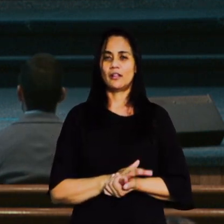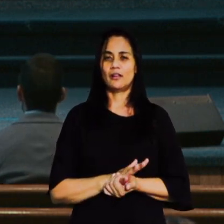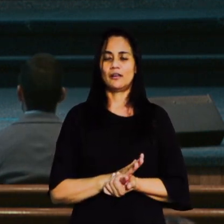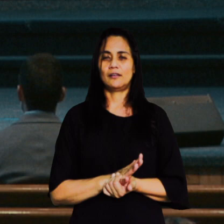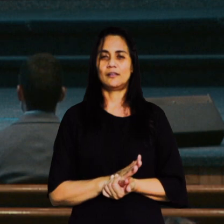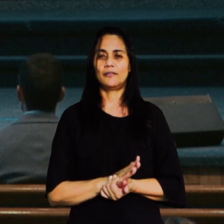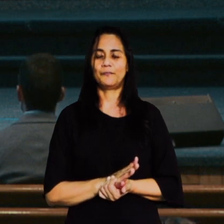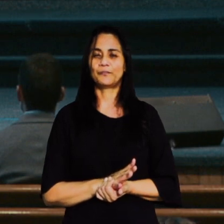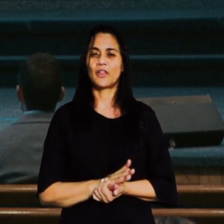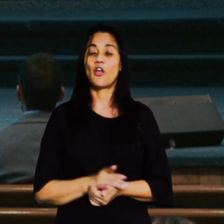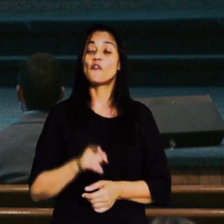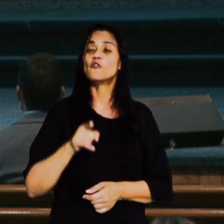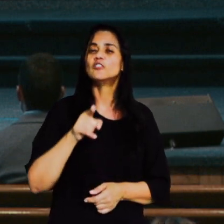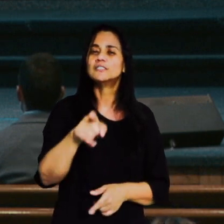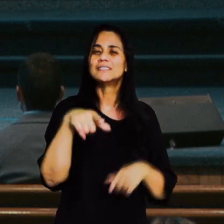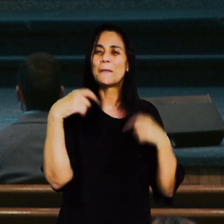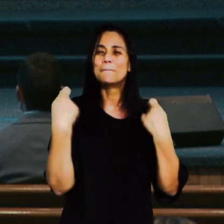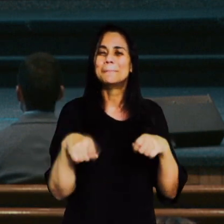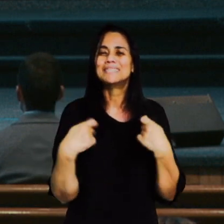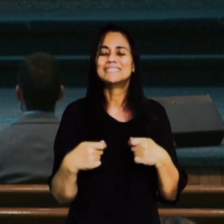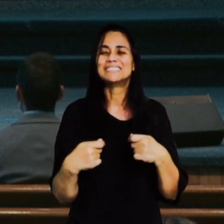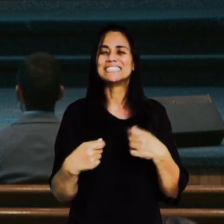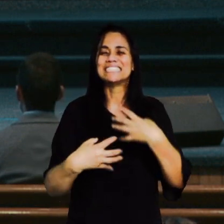você pertencer a algo.